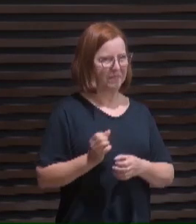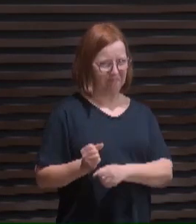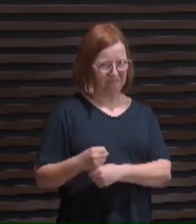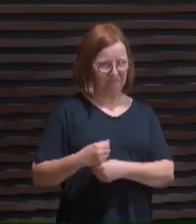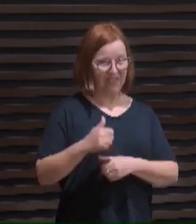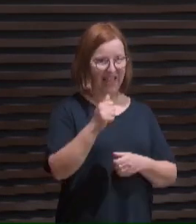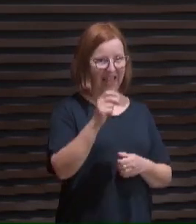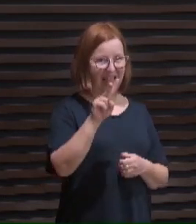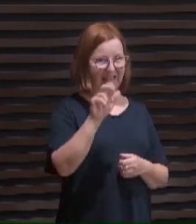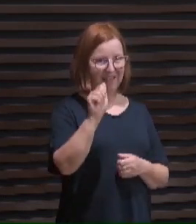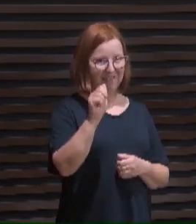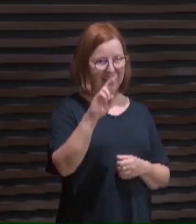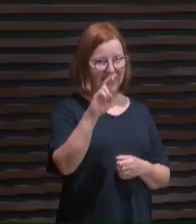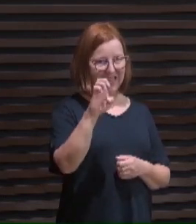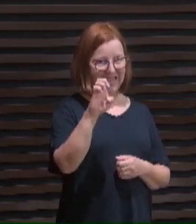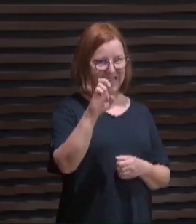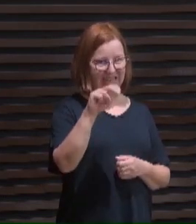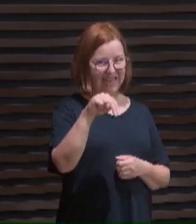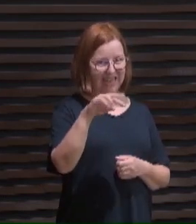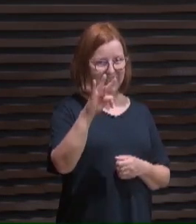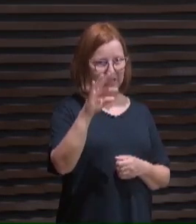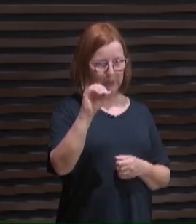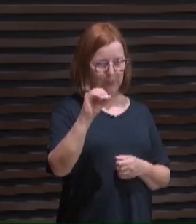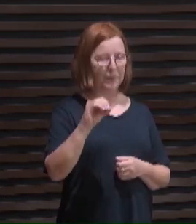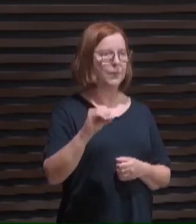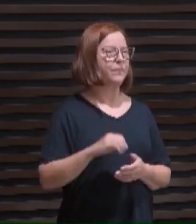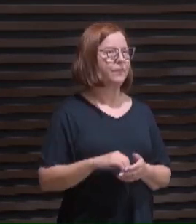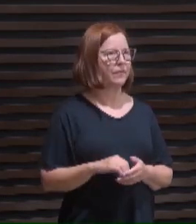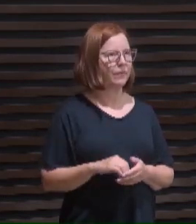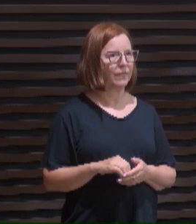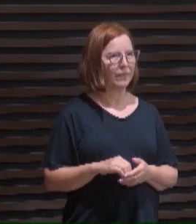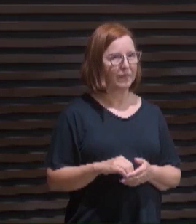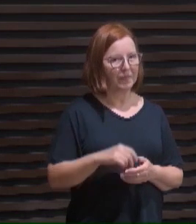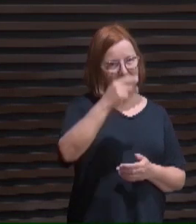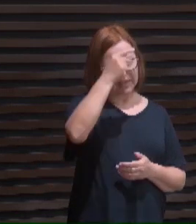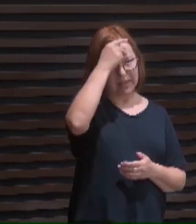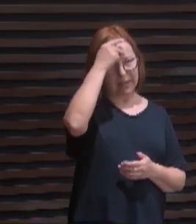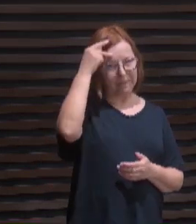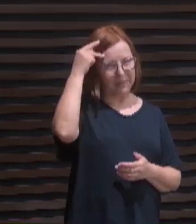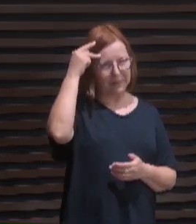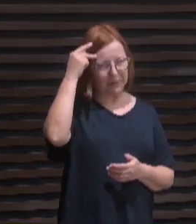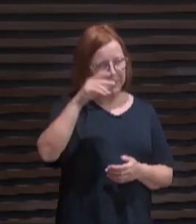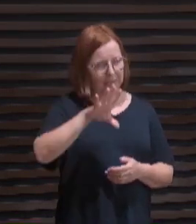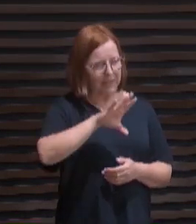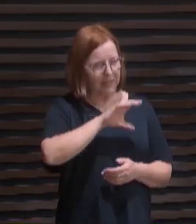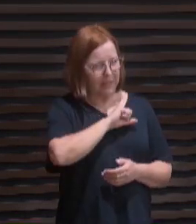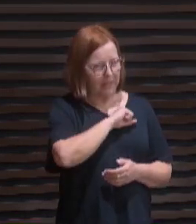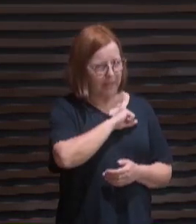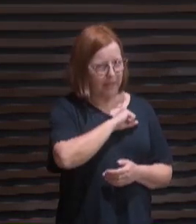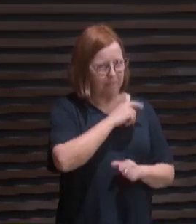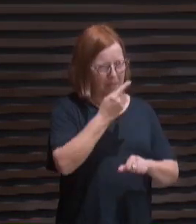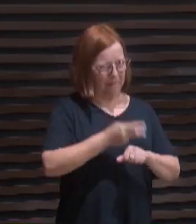Argos é prata, aquele que ama a prata, aquele que